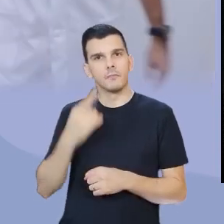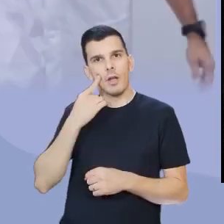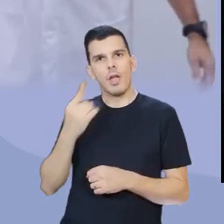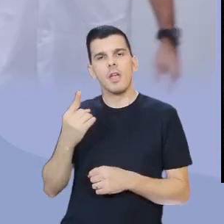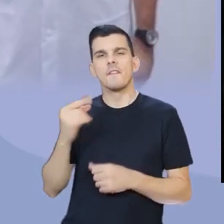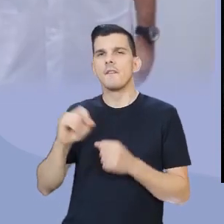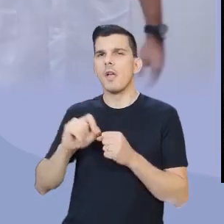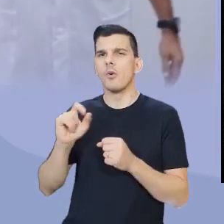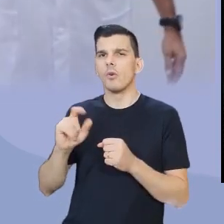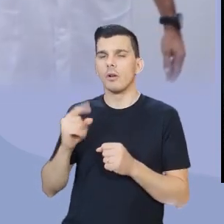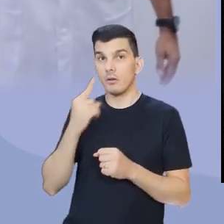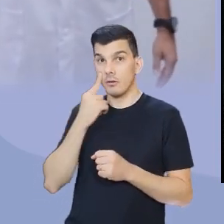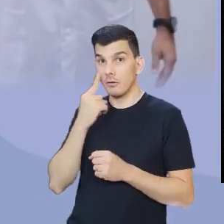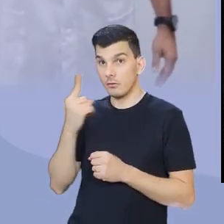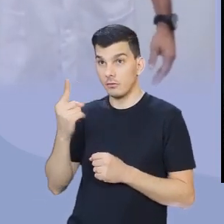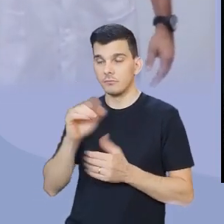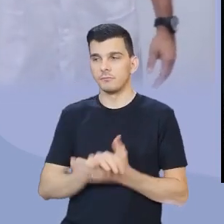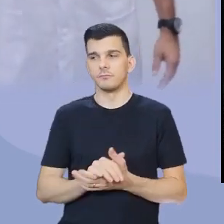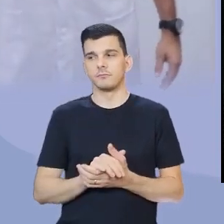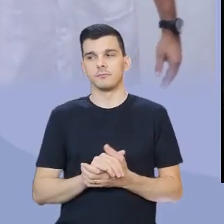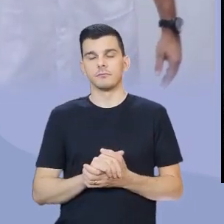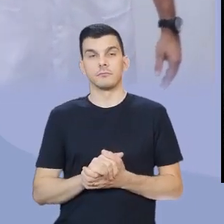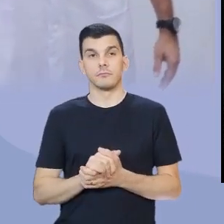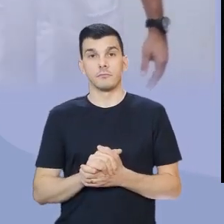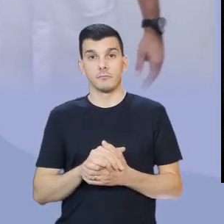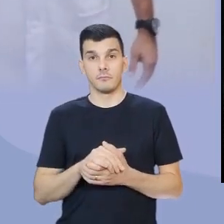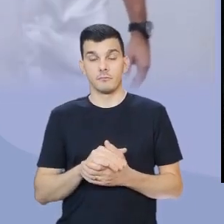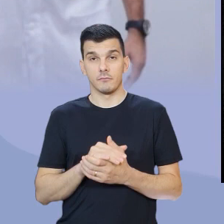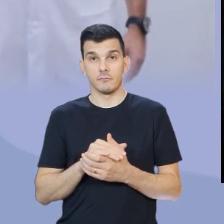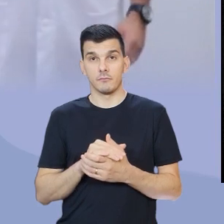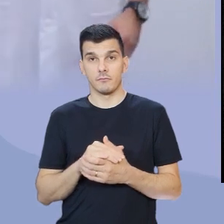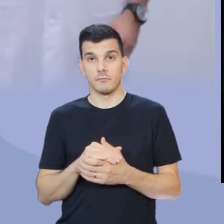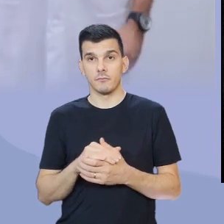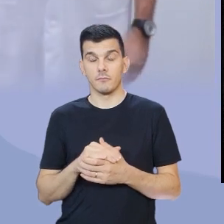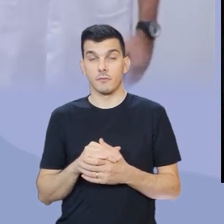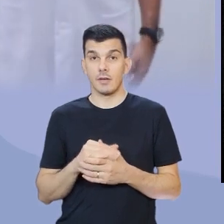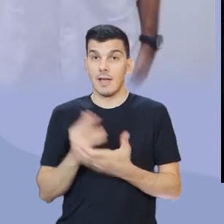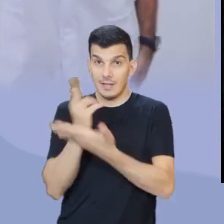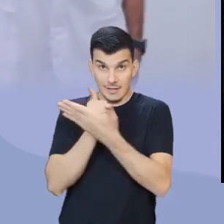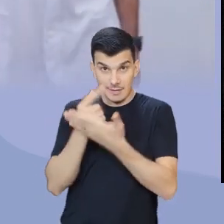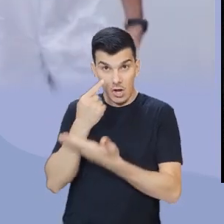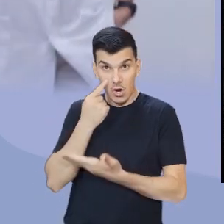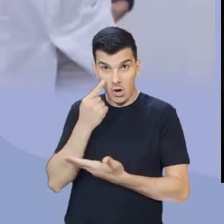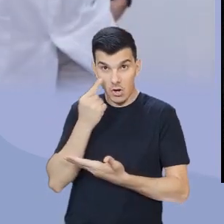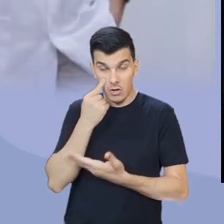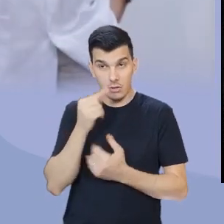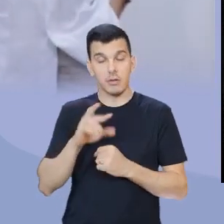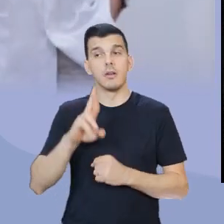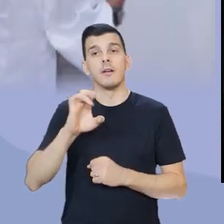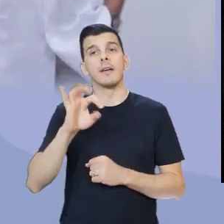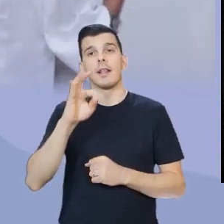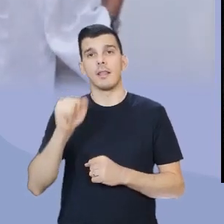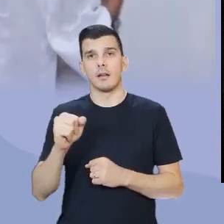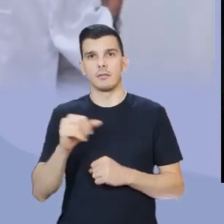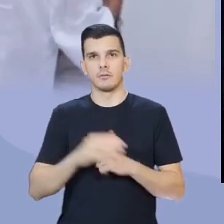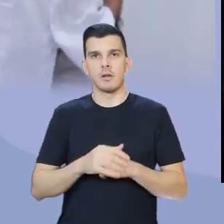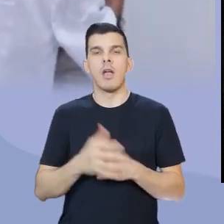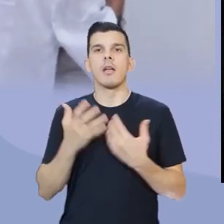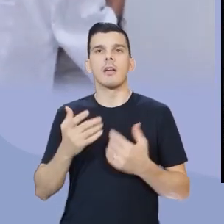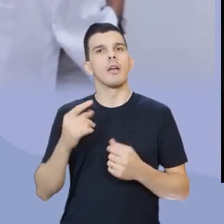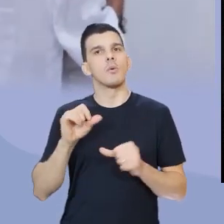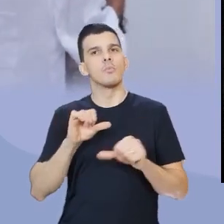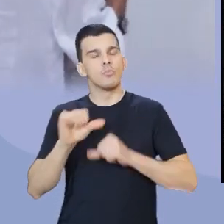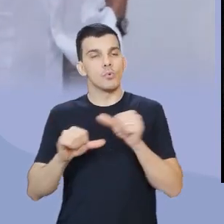que que eu fiz ali? Olha só, a reta tá lá na posição 2. Olha o desenho aí, olha o desenho. A reta está na posição 2, eu quero que ela vá